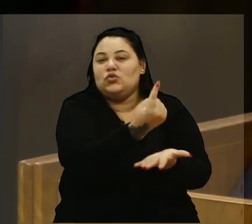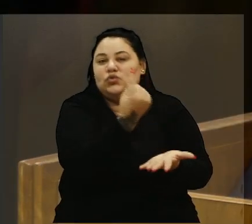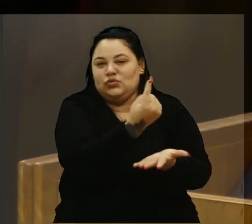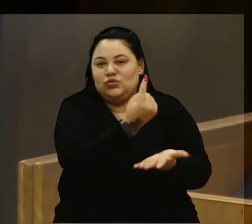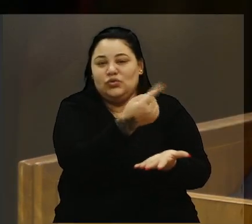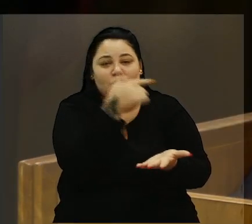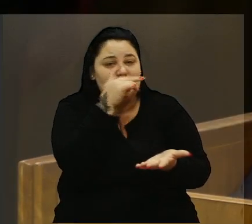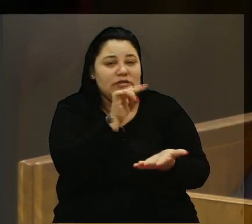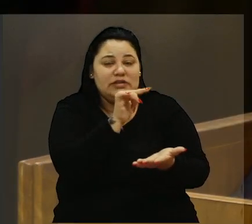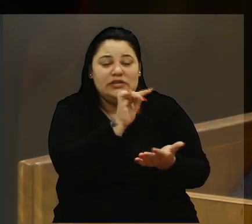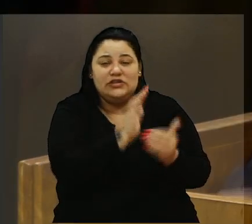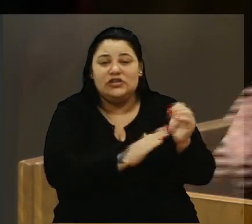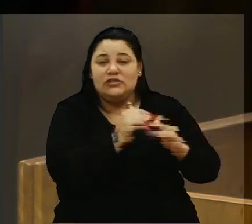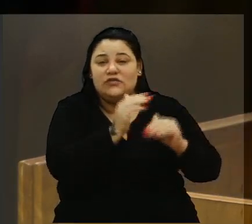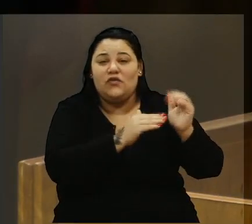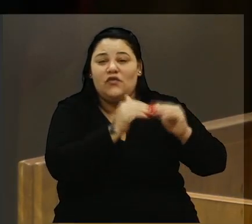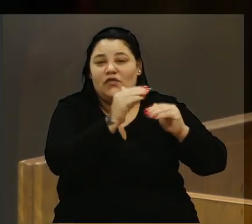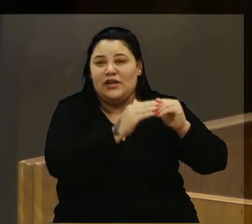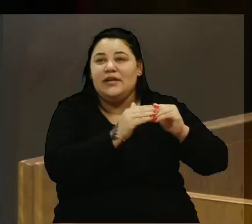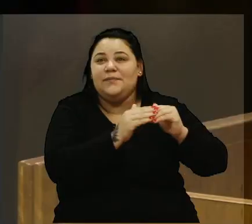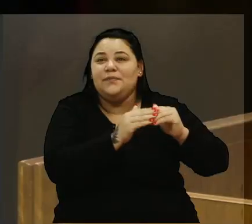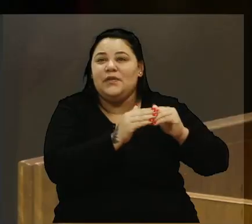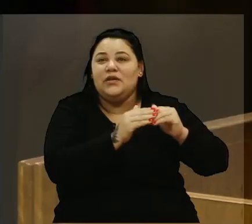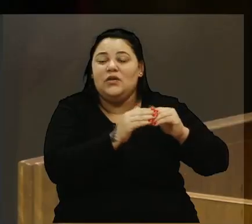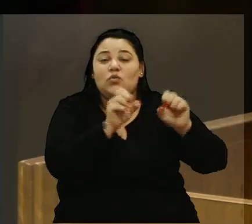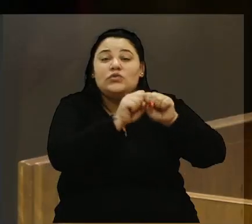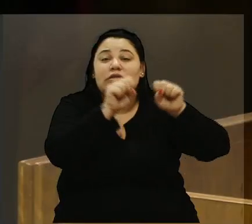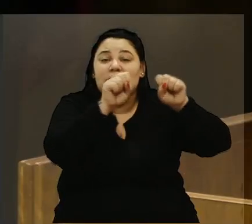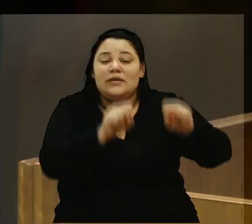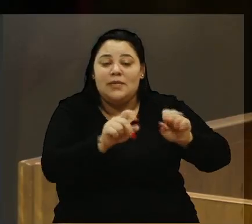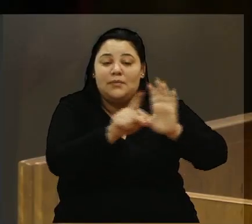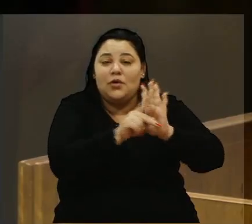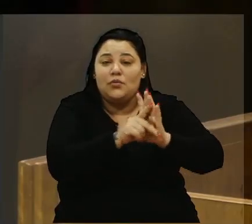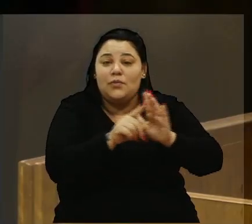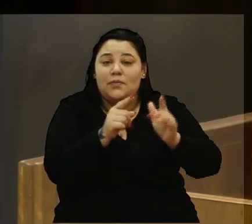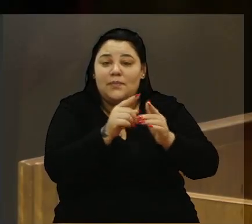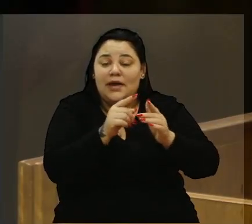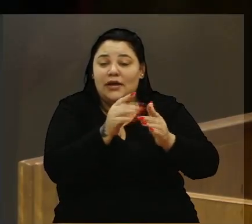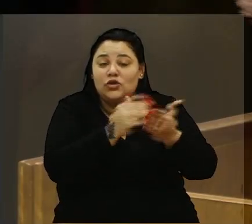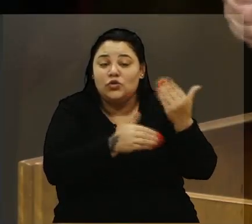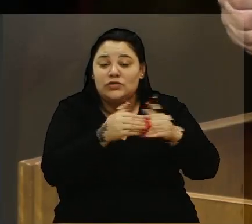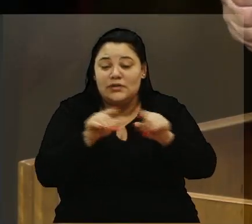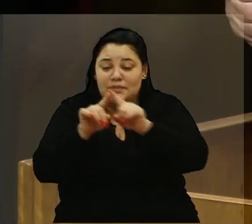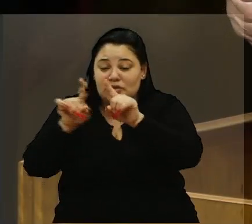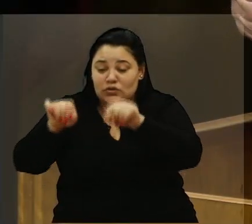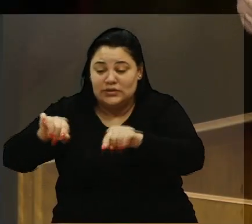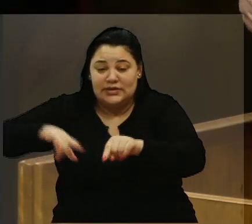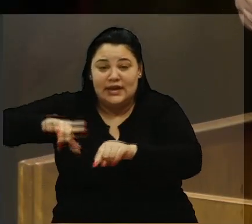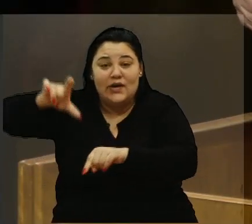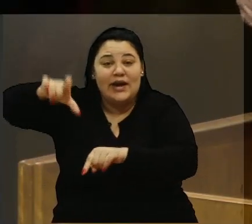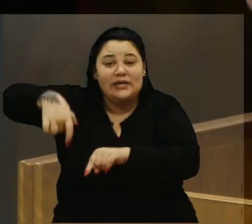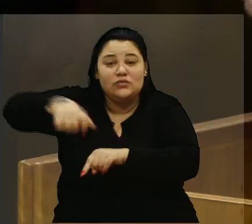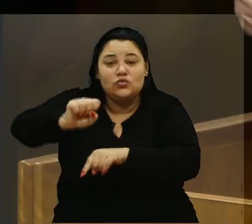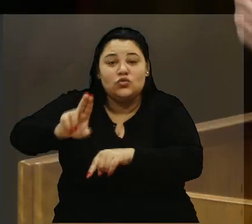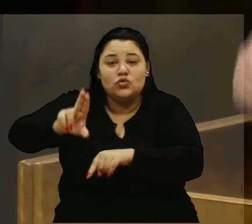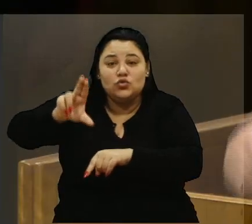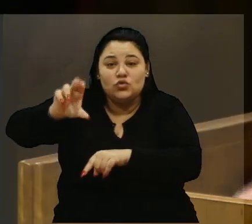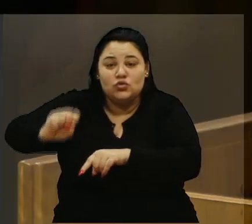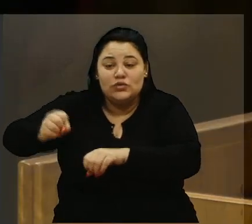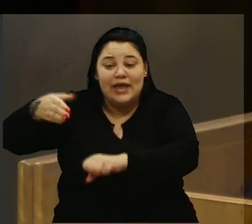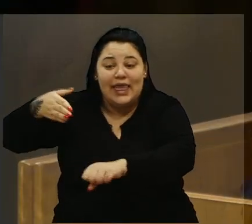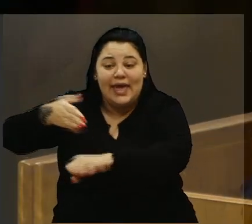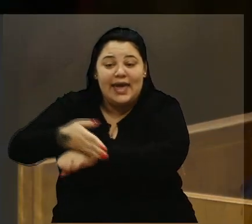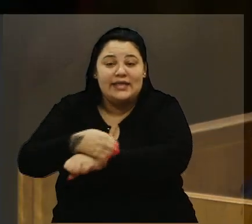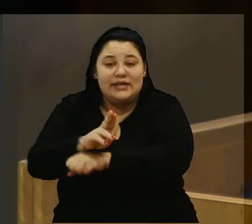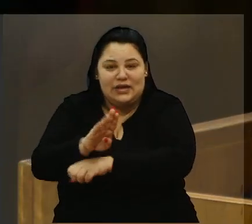um software específico para que todos os pessoal de cartão SUS, quando entra lá na UBS, vereador Edson, acho que você se